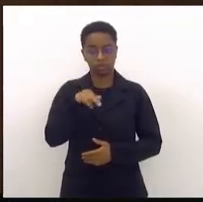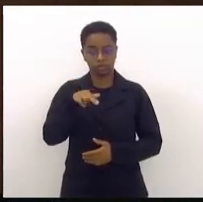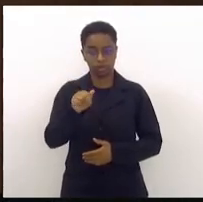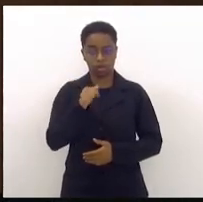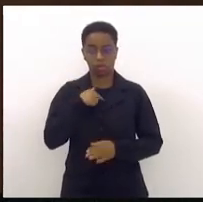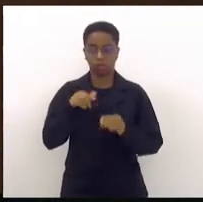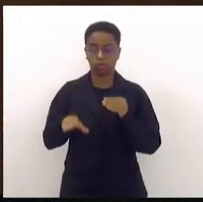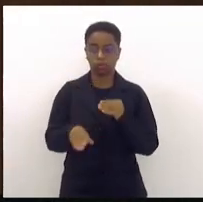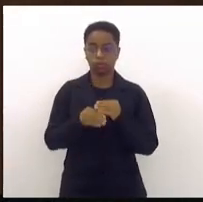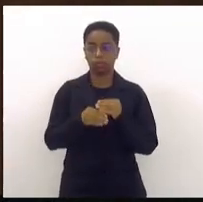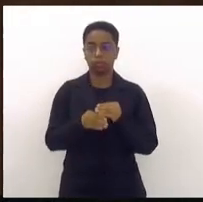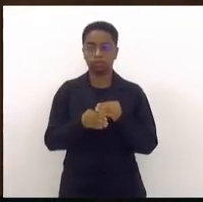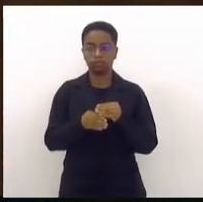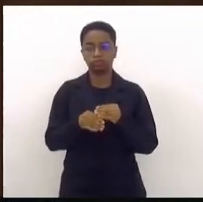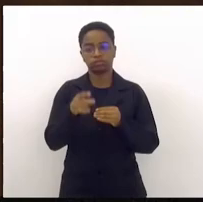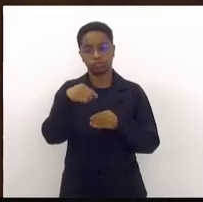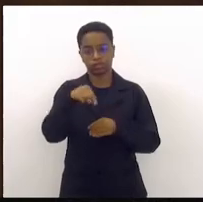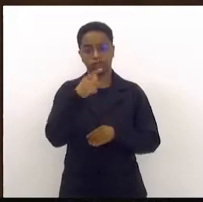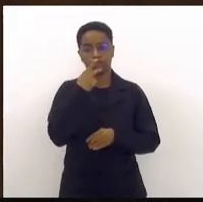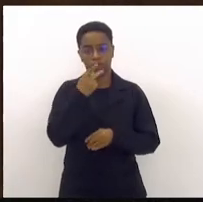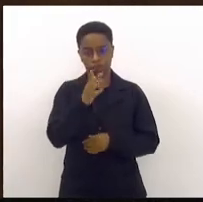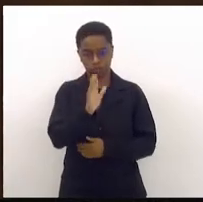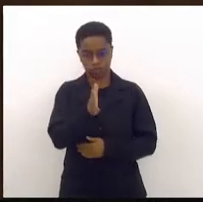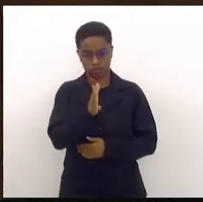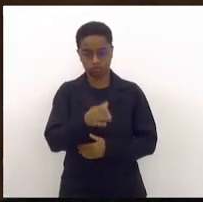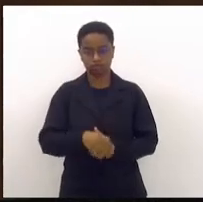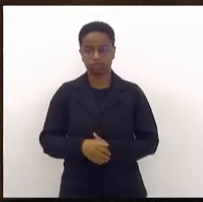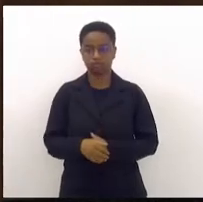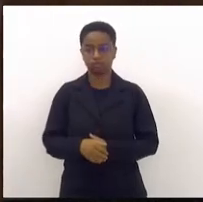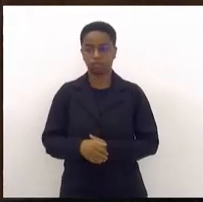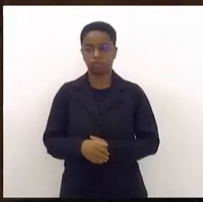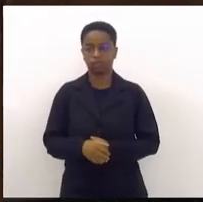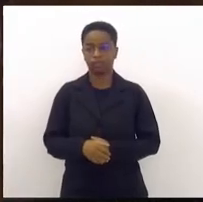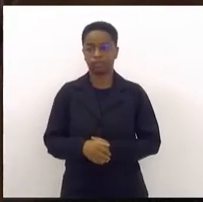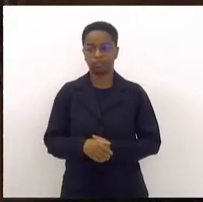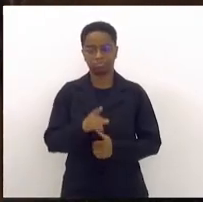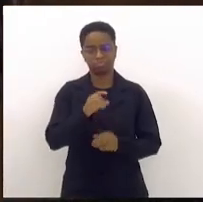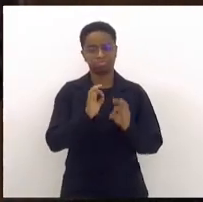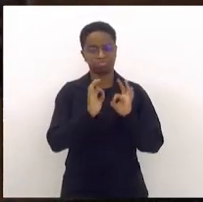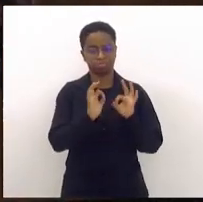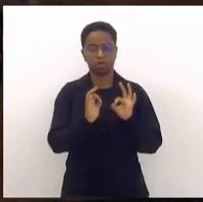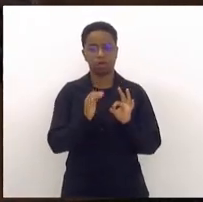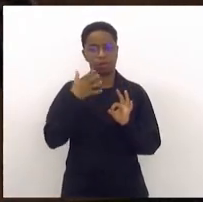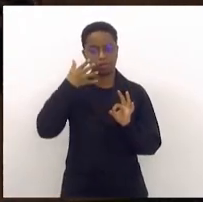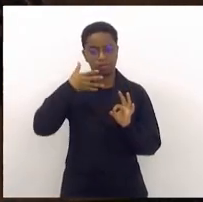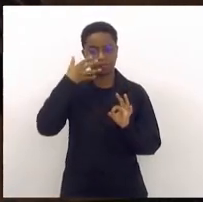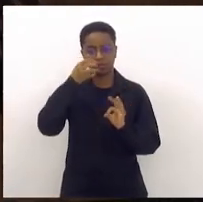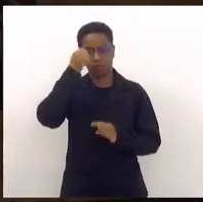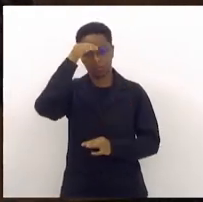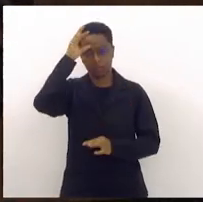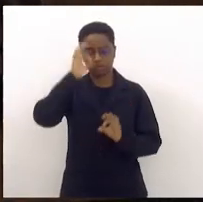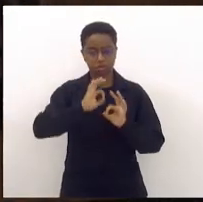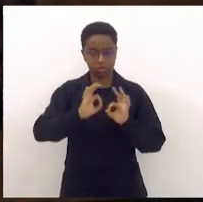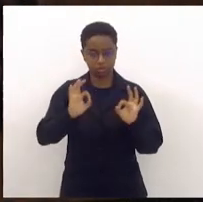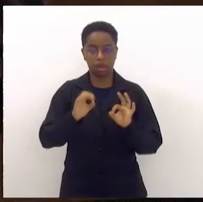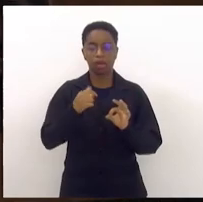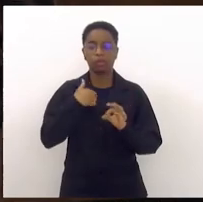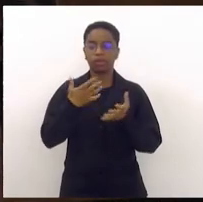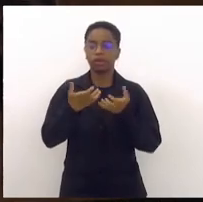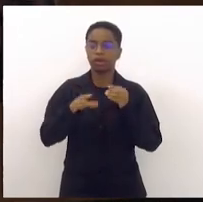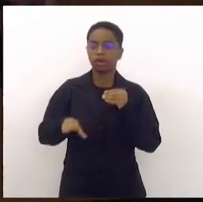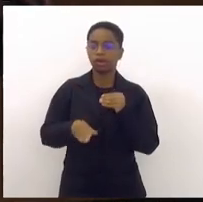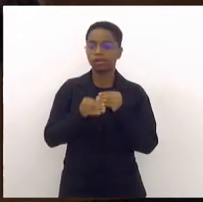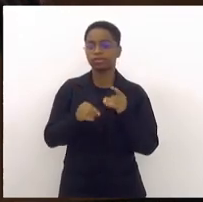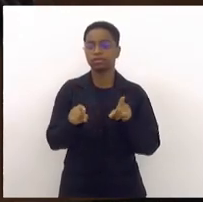acrescentando ao que já foi dito por Vossa Excelência, com muita pertinência e conhecimento, eu queria acrescentar